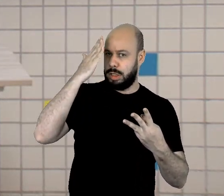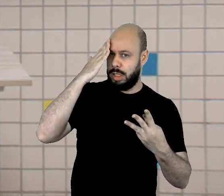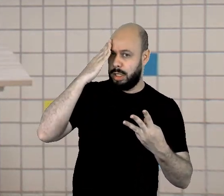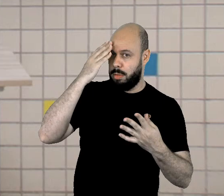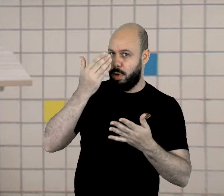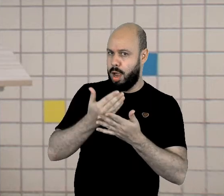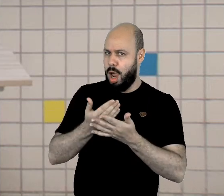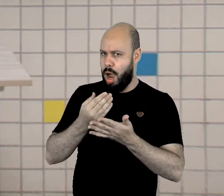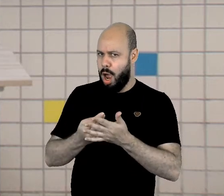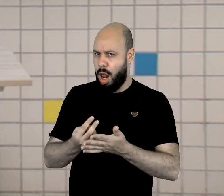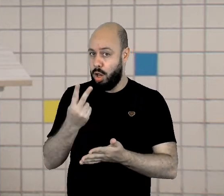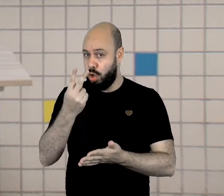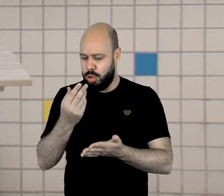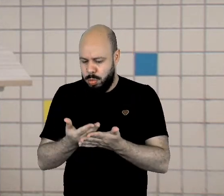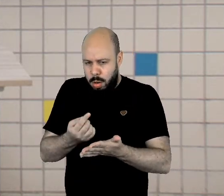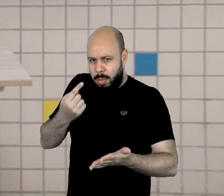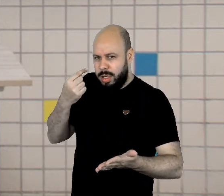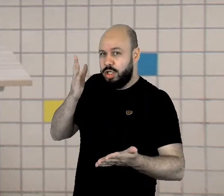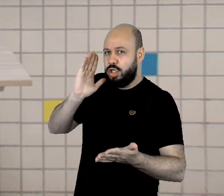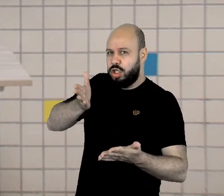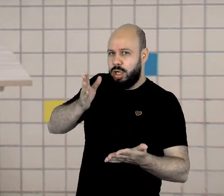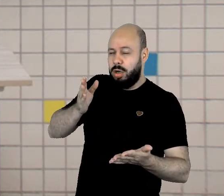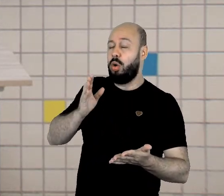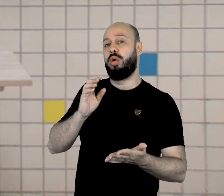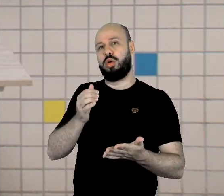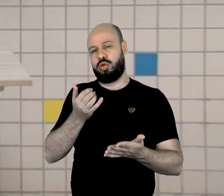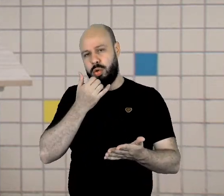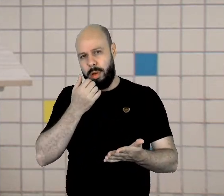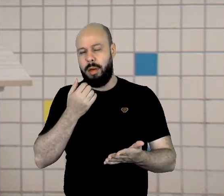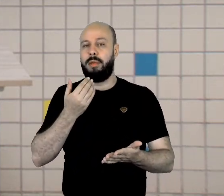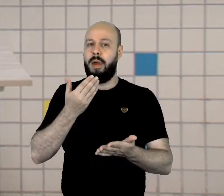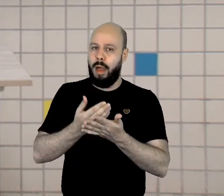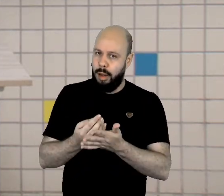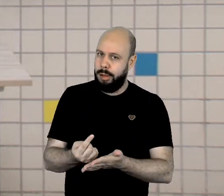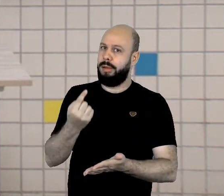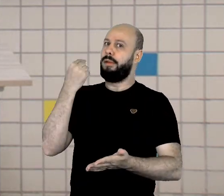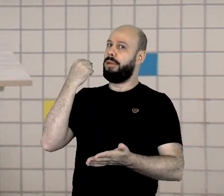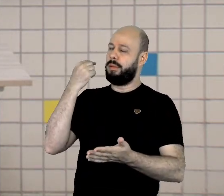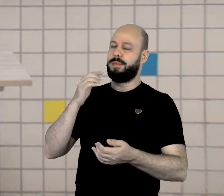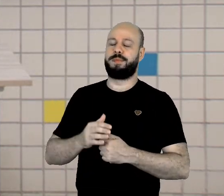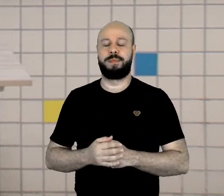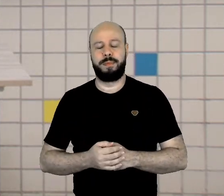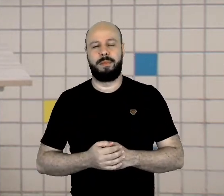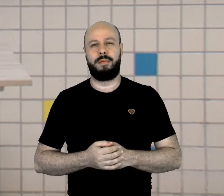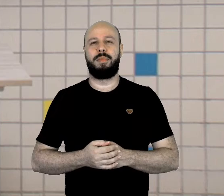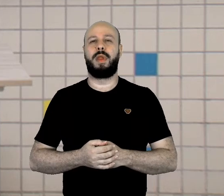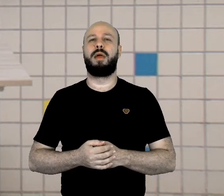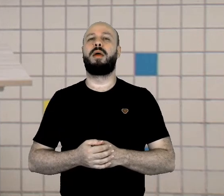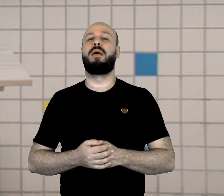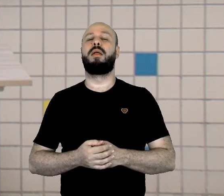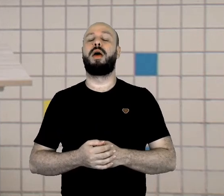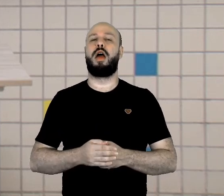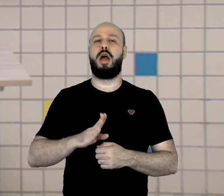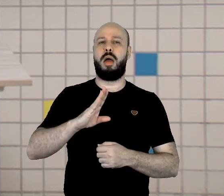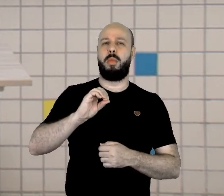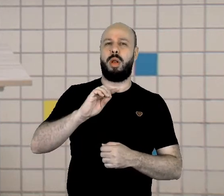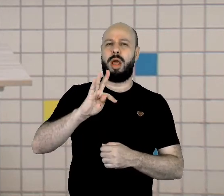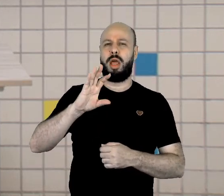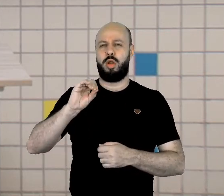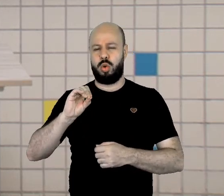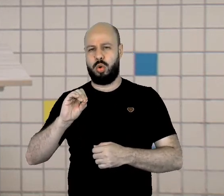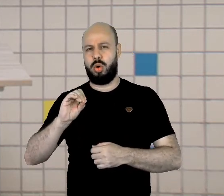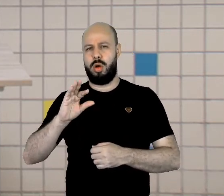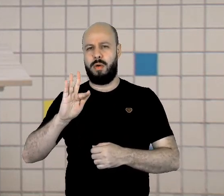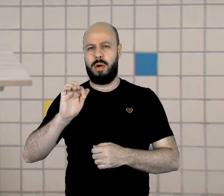aulas anteriores, né? Na aula anterior, né? Sobre a questão de boleto e fatura, né?